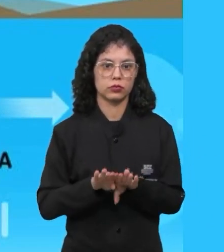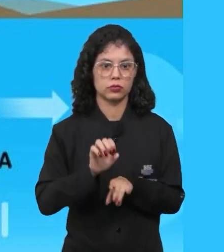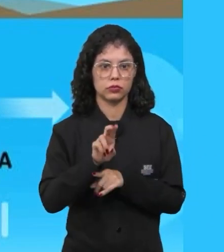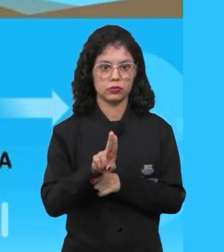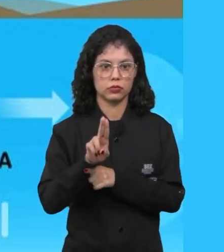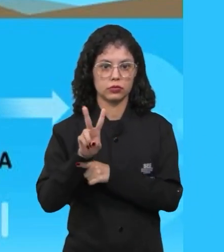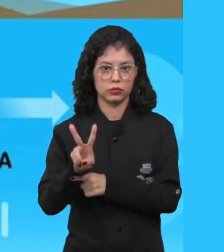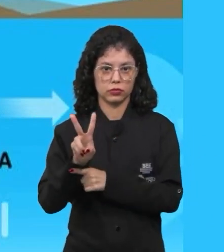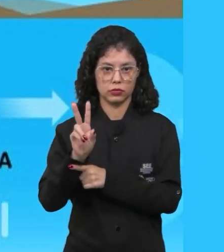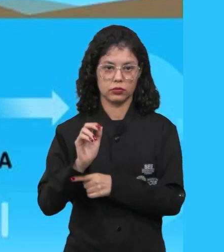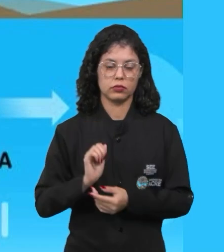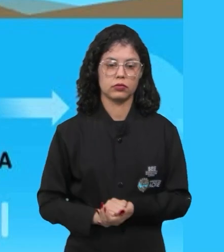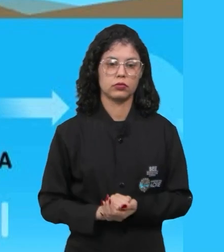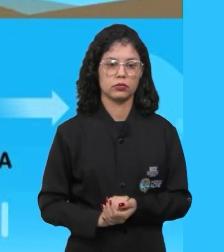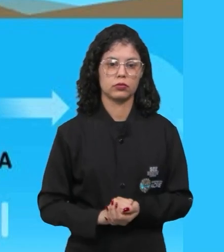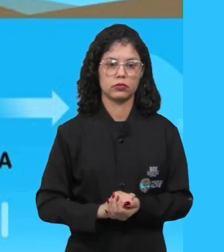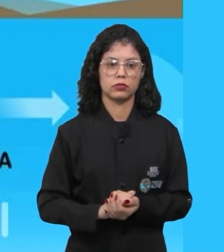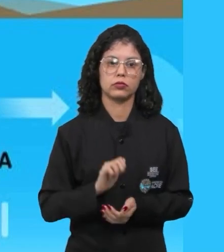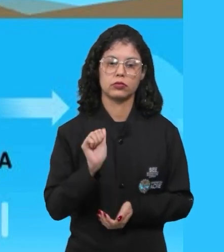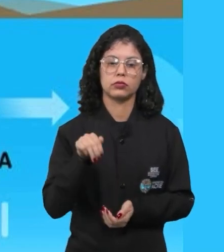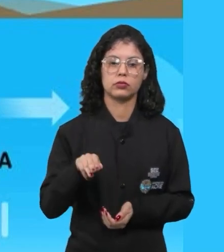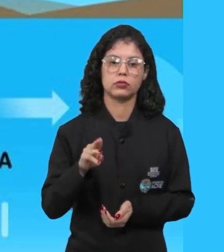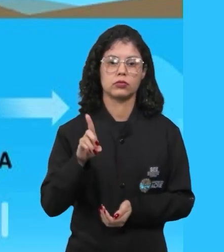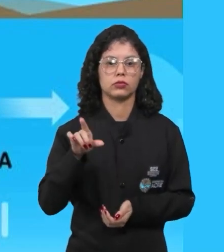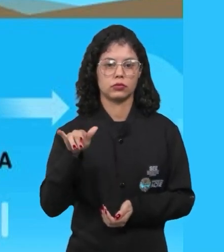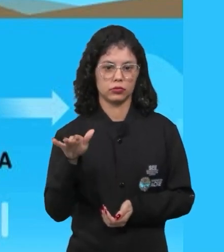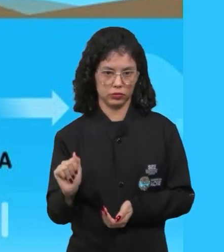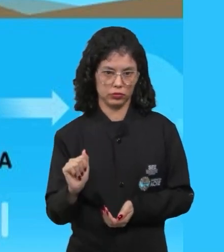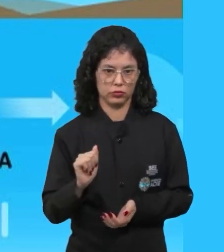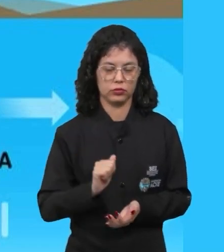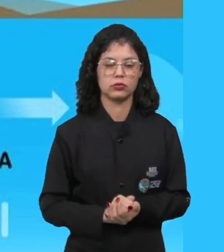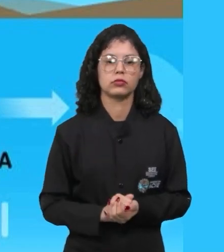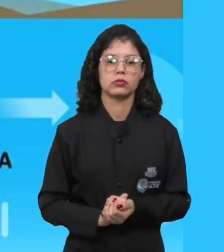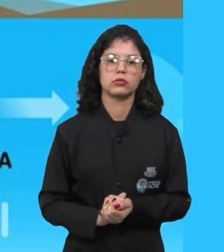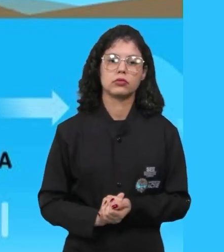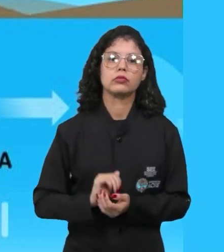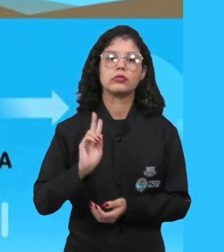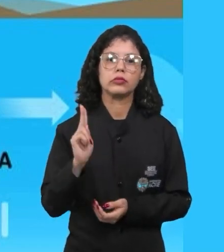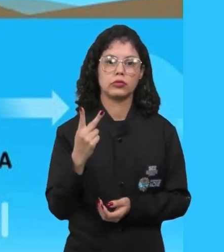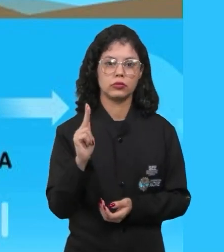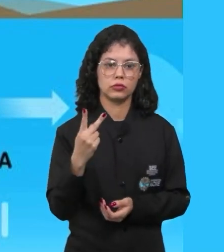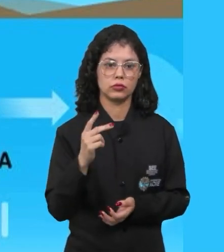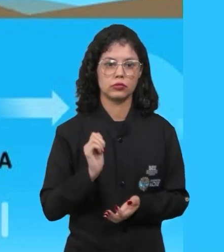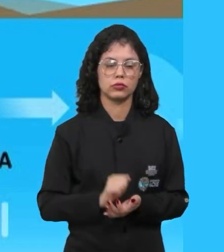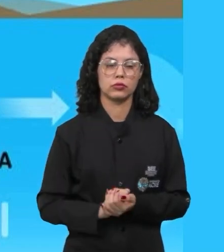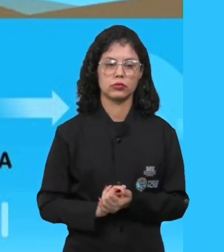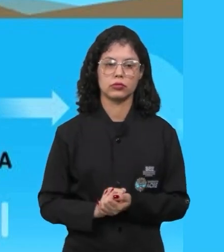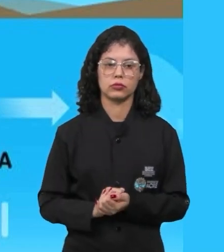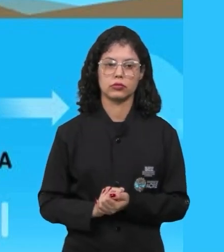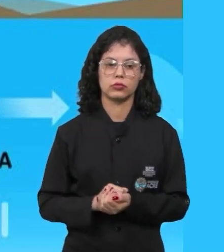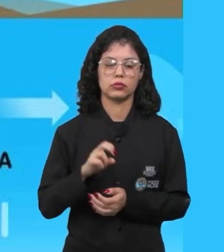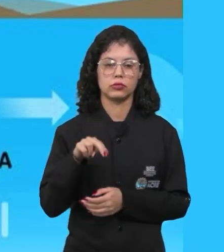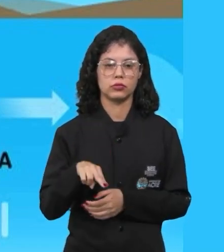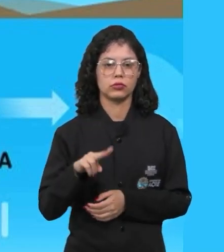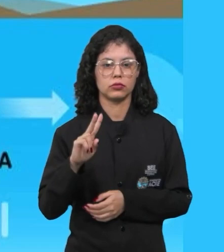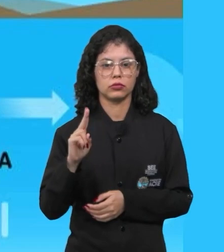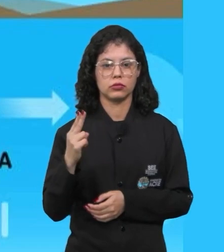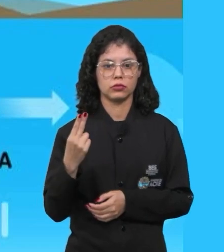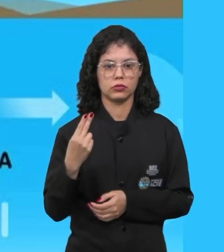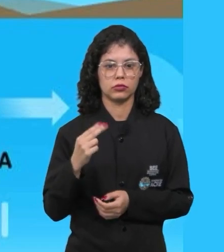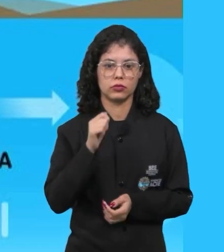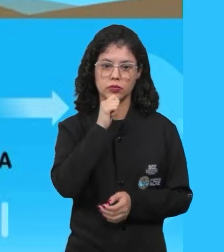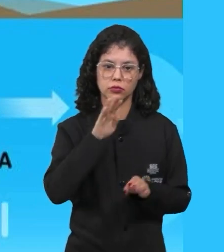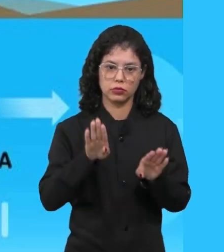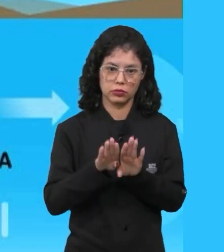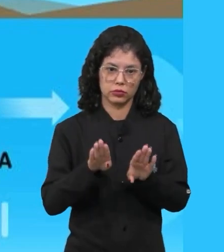UV, né, elementos como a amônia, que é o NH3, o hidrogênio, o H2, o nitrogênio, o N2 e o metano,